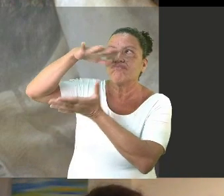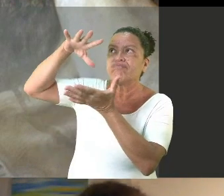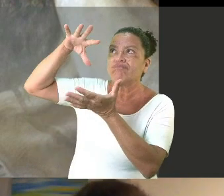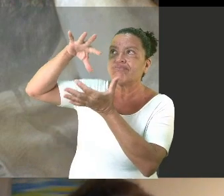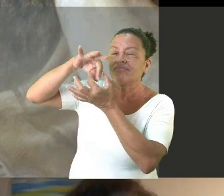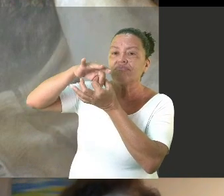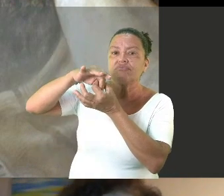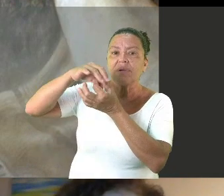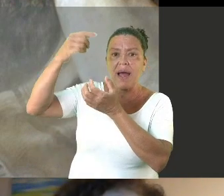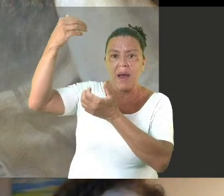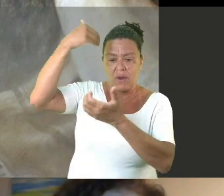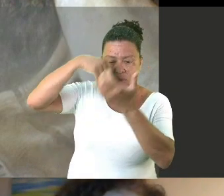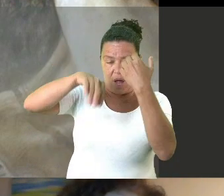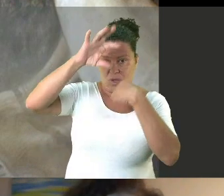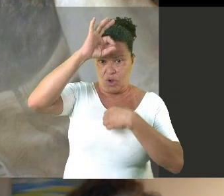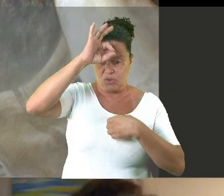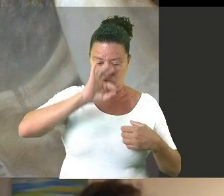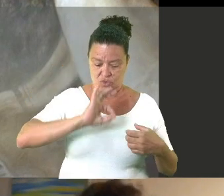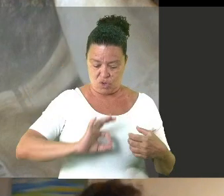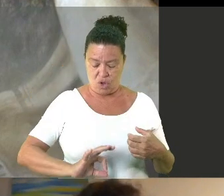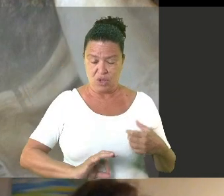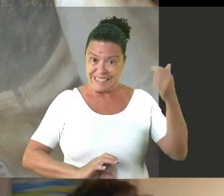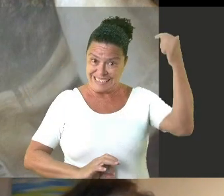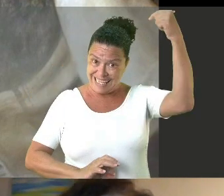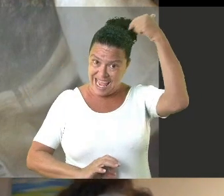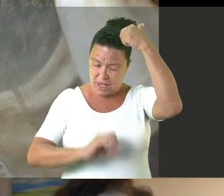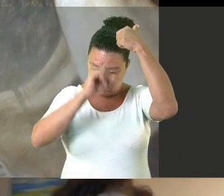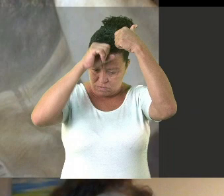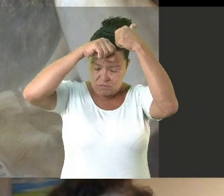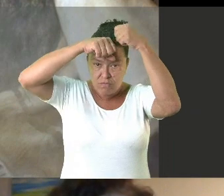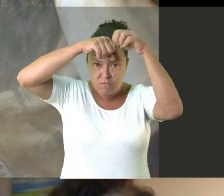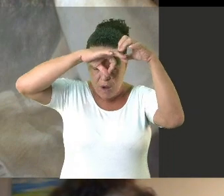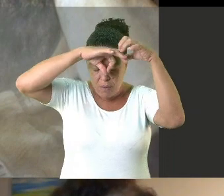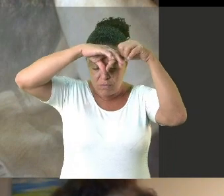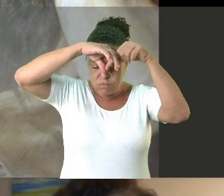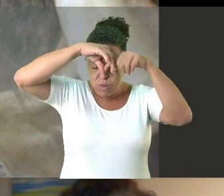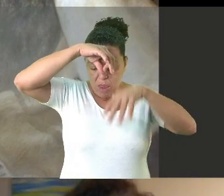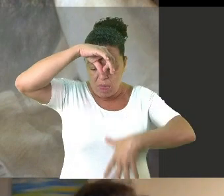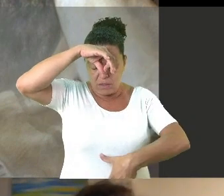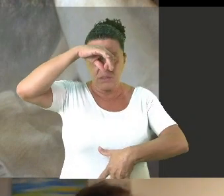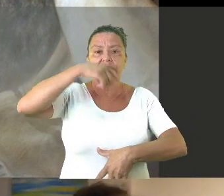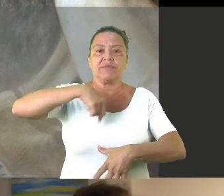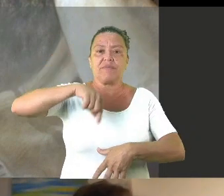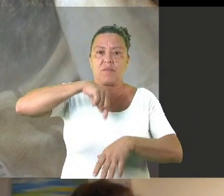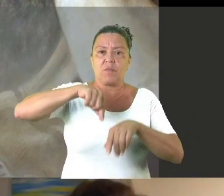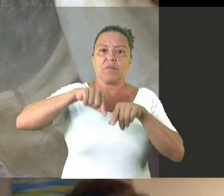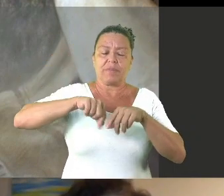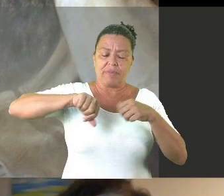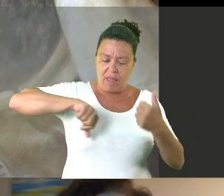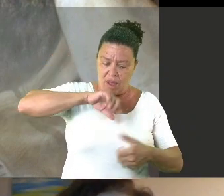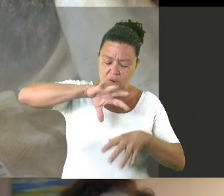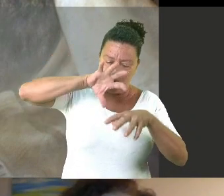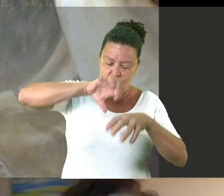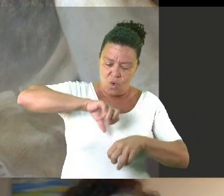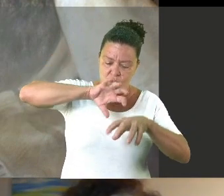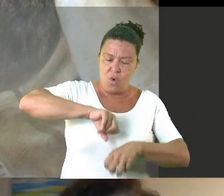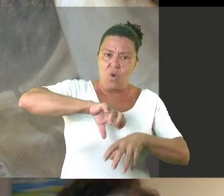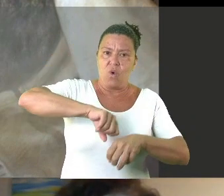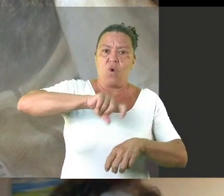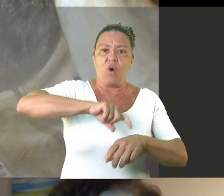através do nosso chakra coronário, que é distribuído pelos outros chakras, que recebe